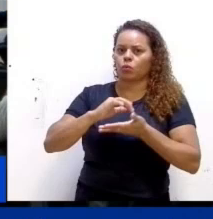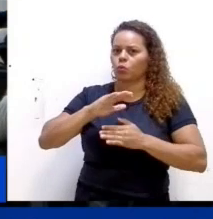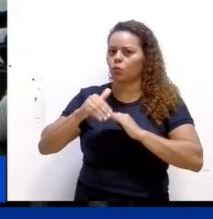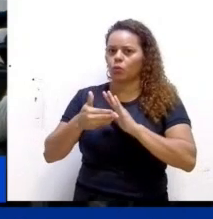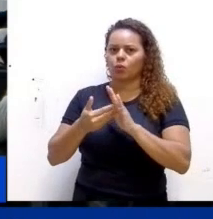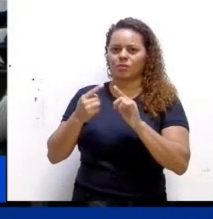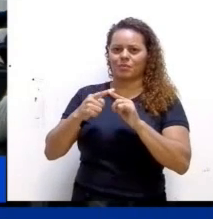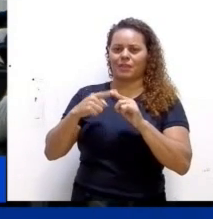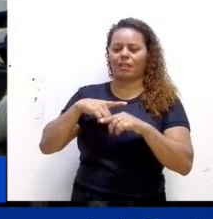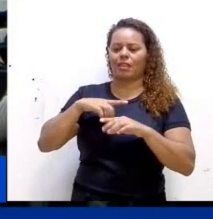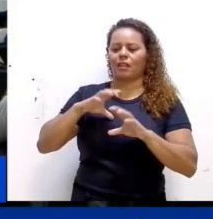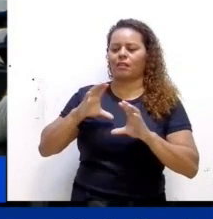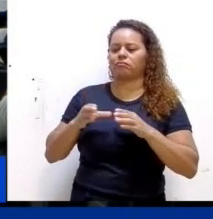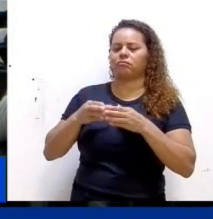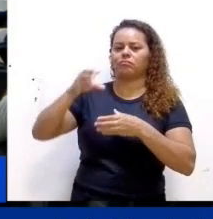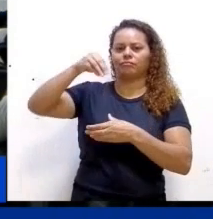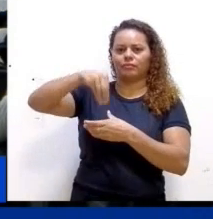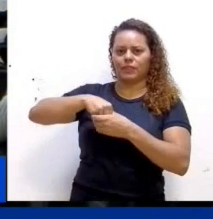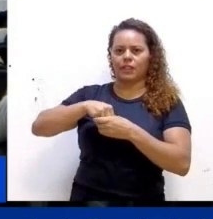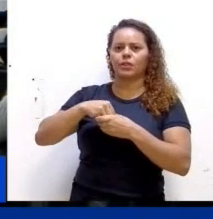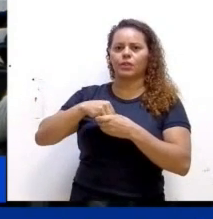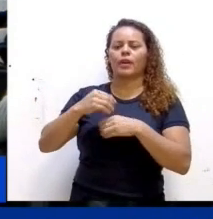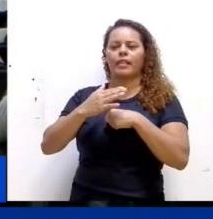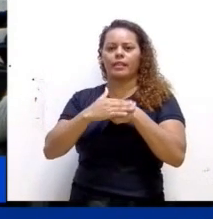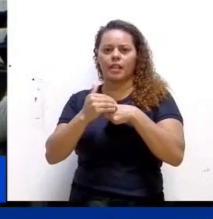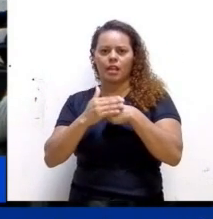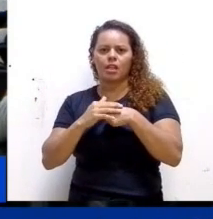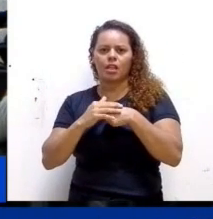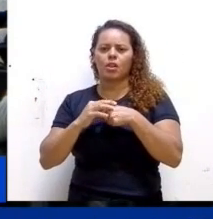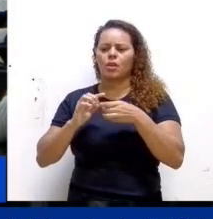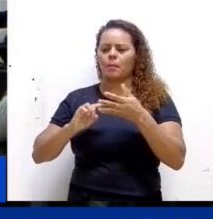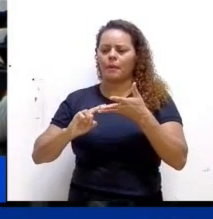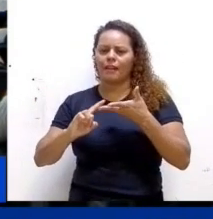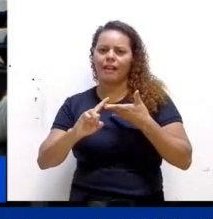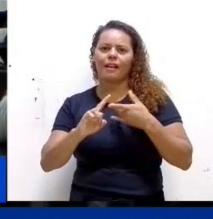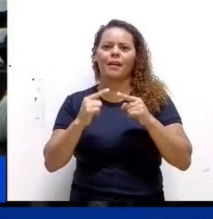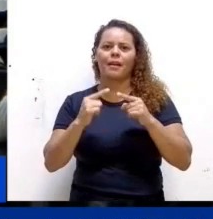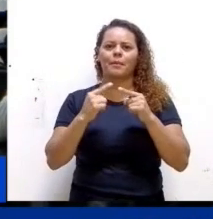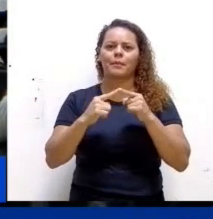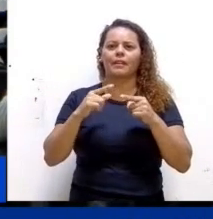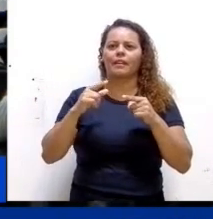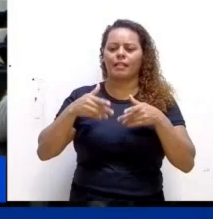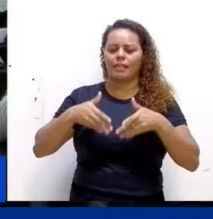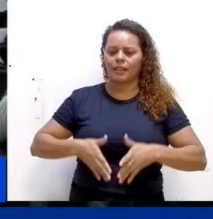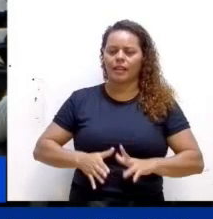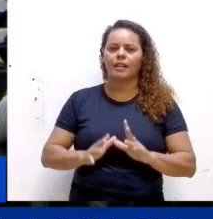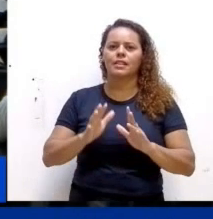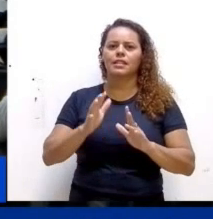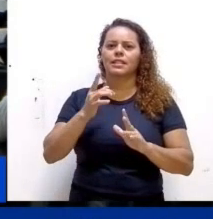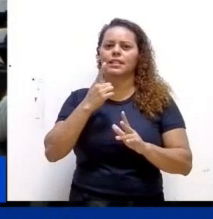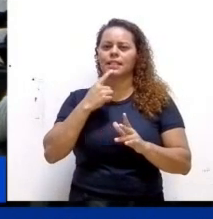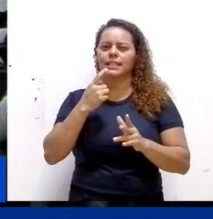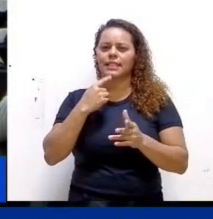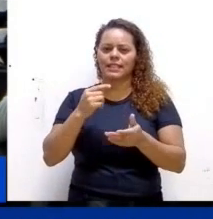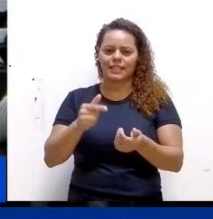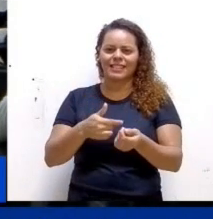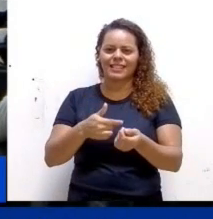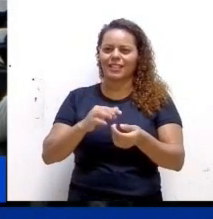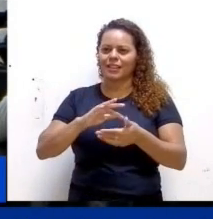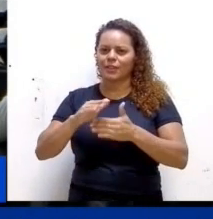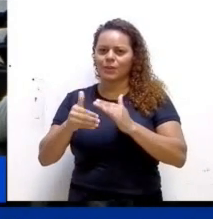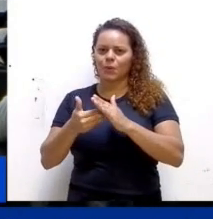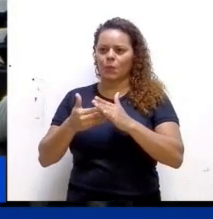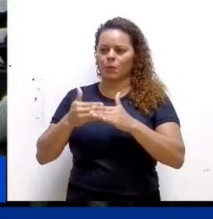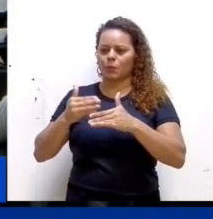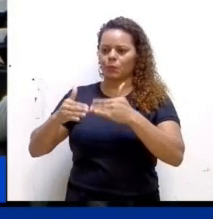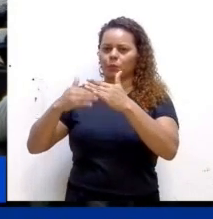pelo afeto. A gente pensa logo família ligada ao quê? À consanguinidade. Meu sangue. Mas